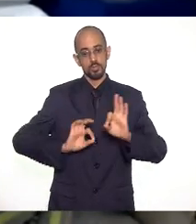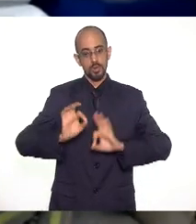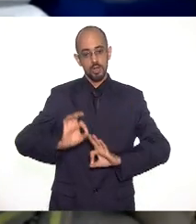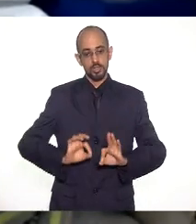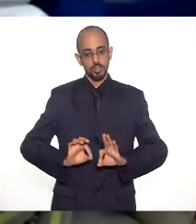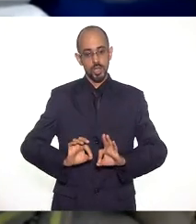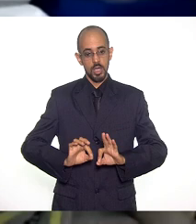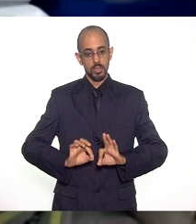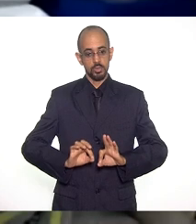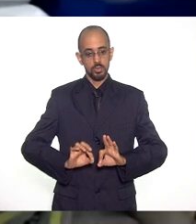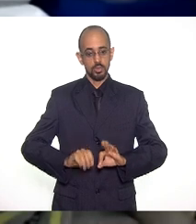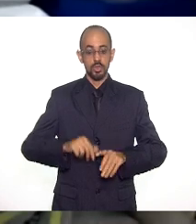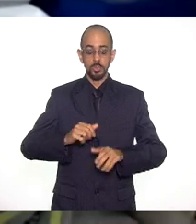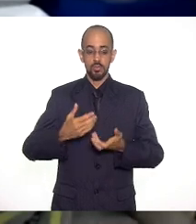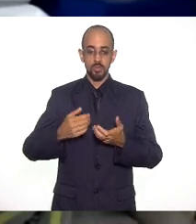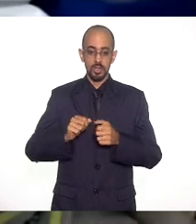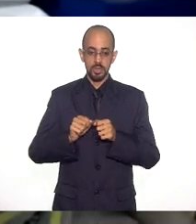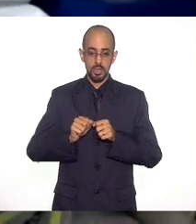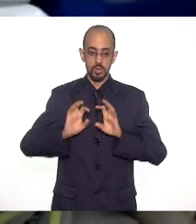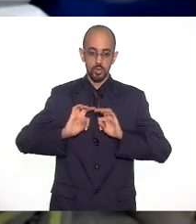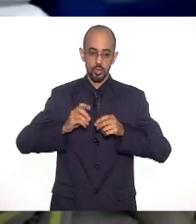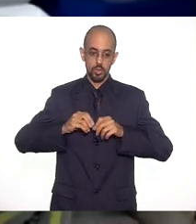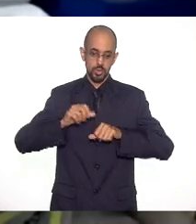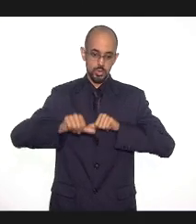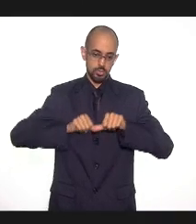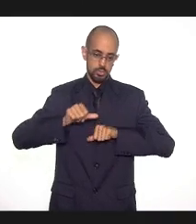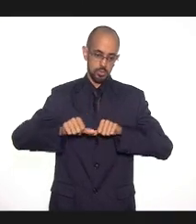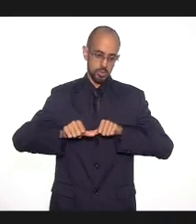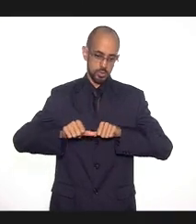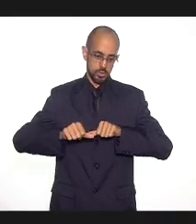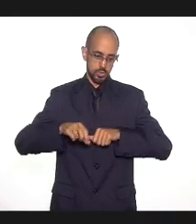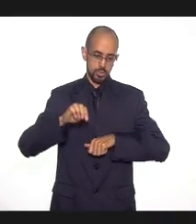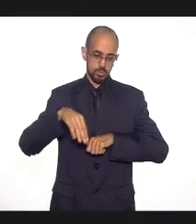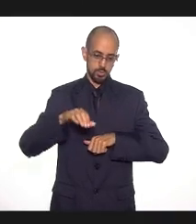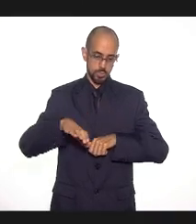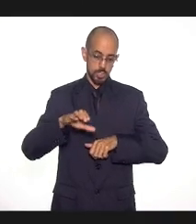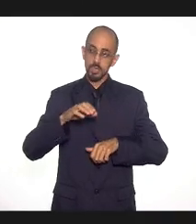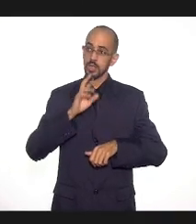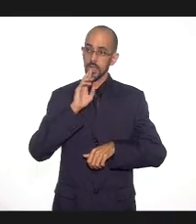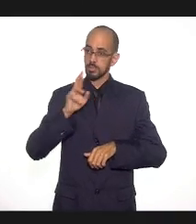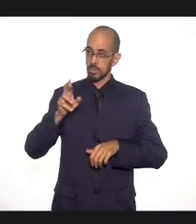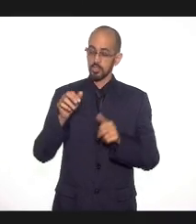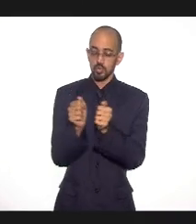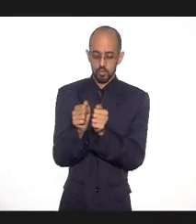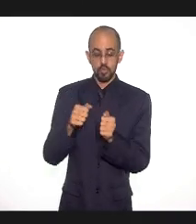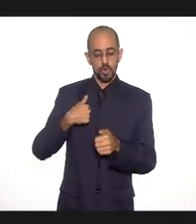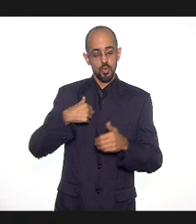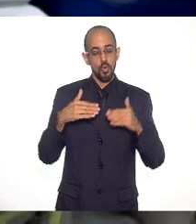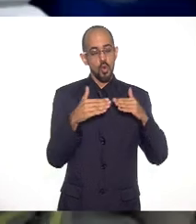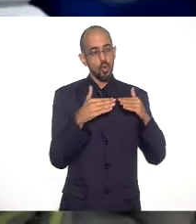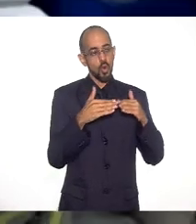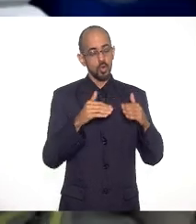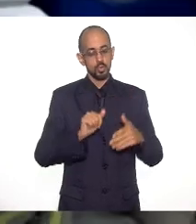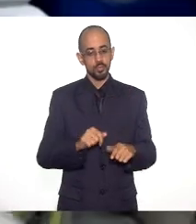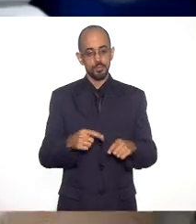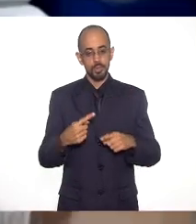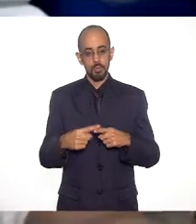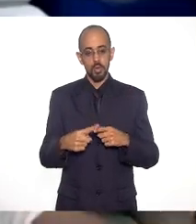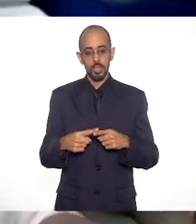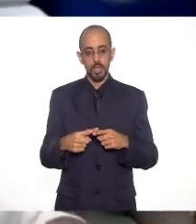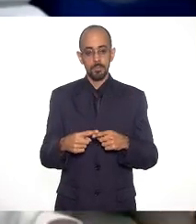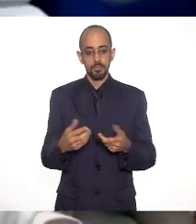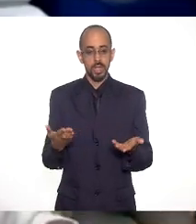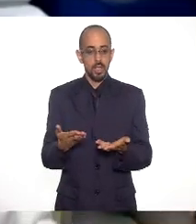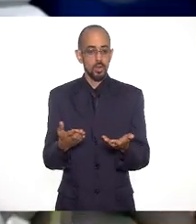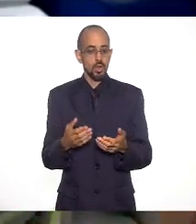as mudanças que a gente quer fazer no disciplinamento desse tema. Eu concordo. E não dá para prejudicar o projeto Elbo dizendo que agora a gente está achando melhor